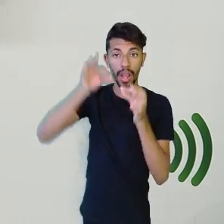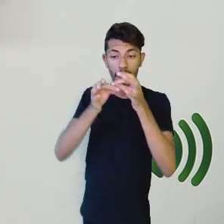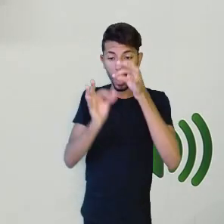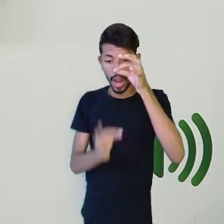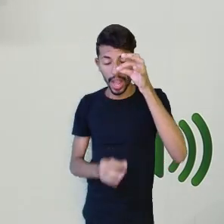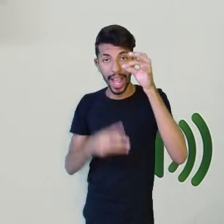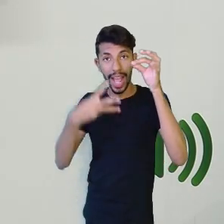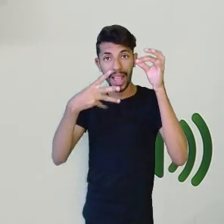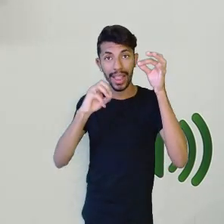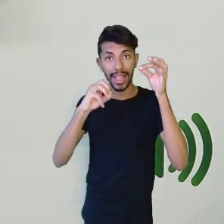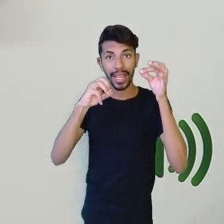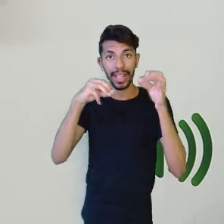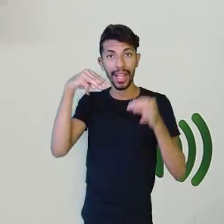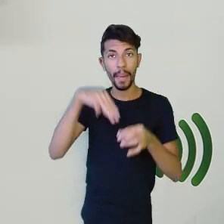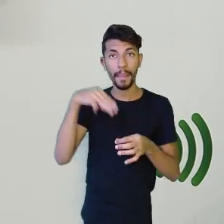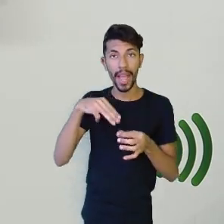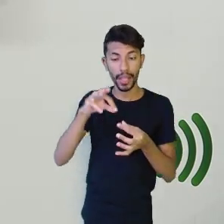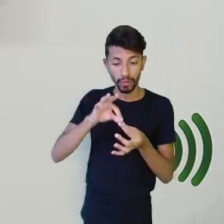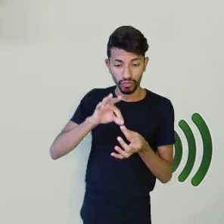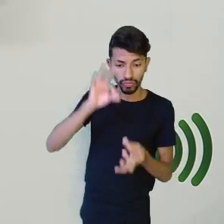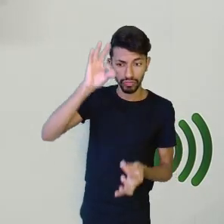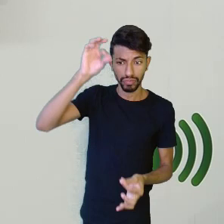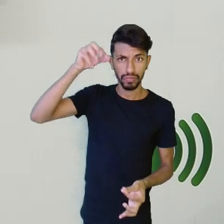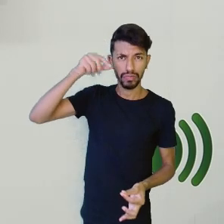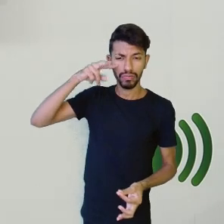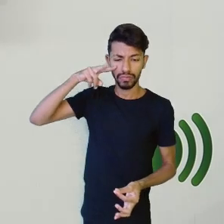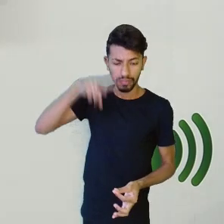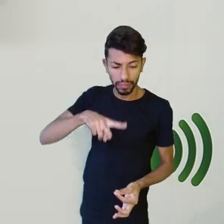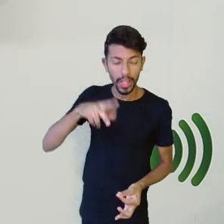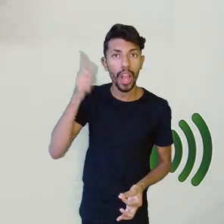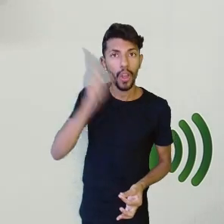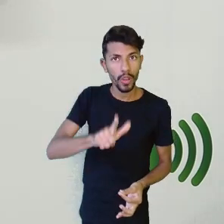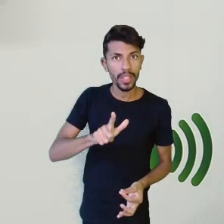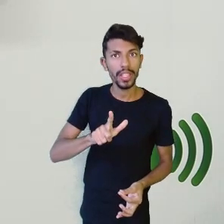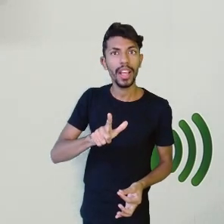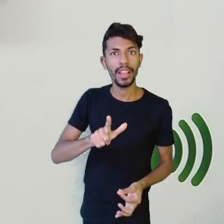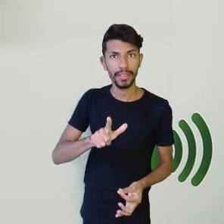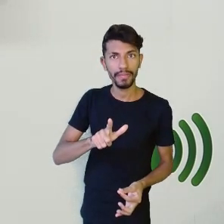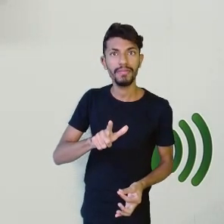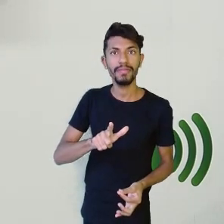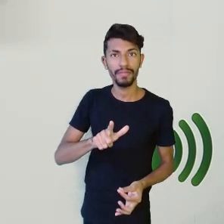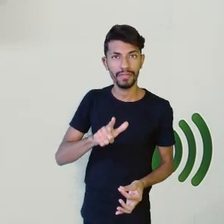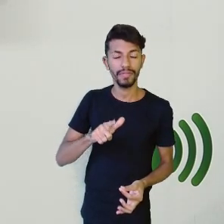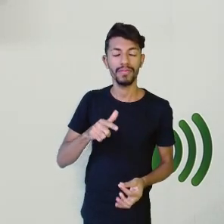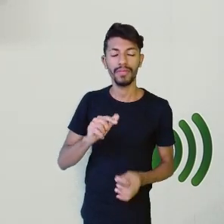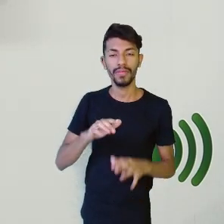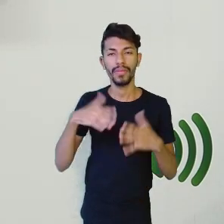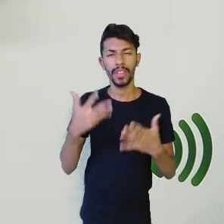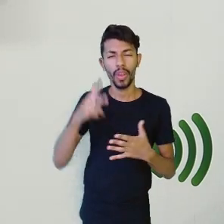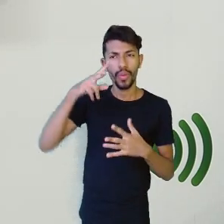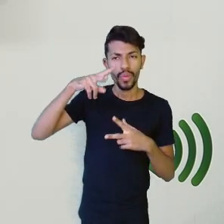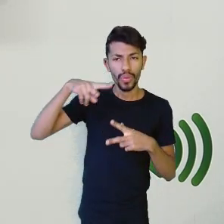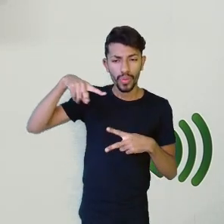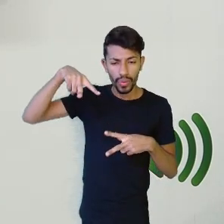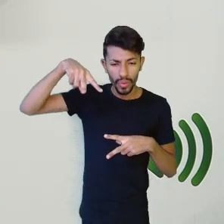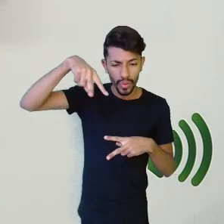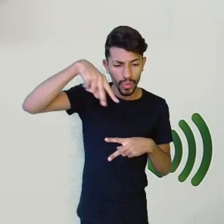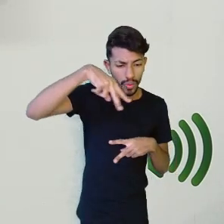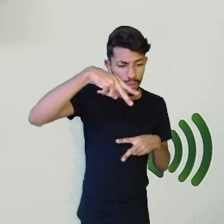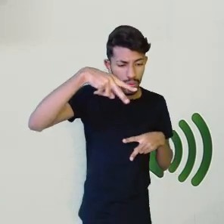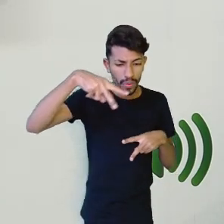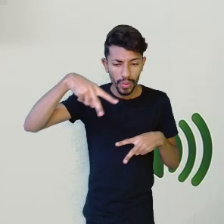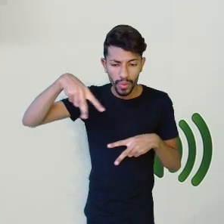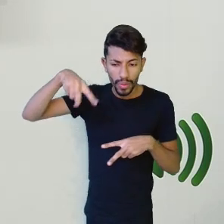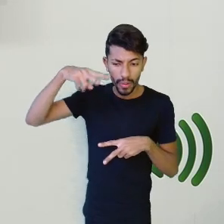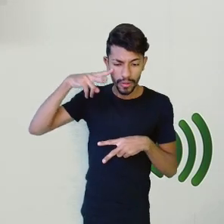um gafanhoto no chão. Então, lá de cima, onde elas se situam, elas observam, olham para baixo